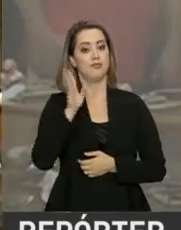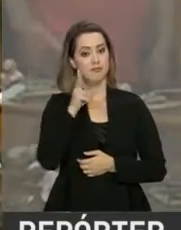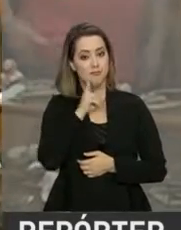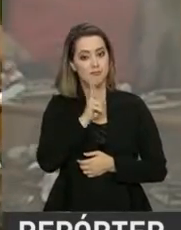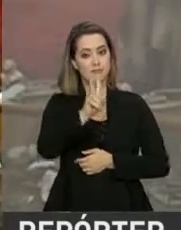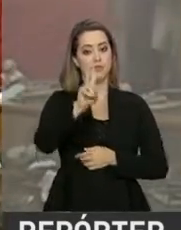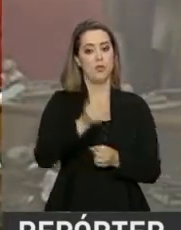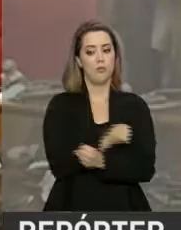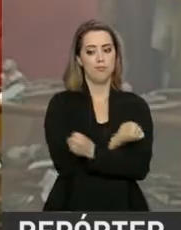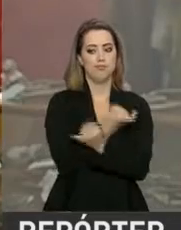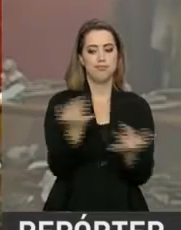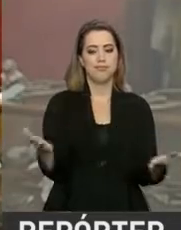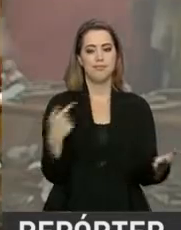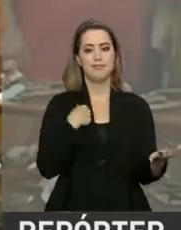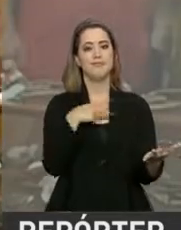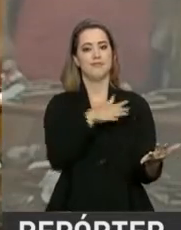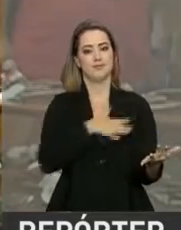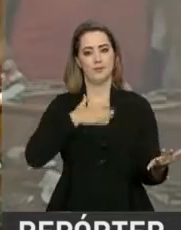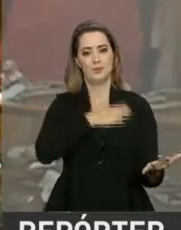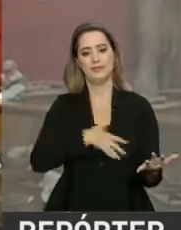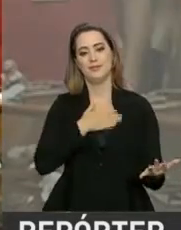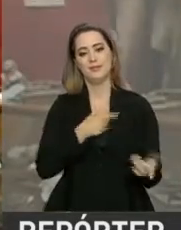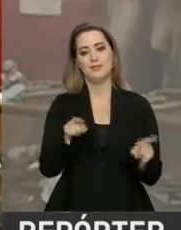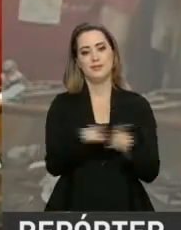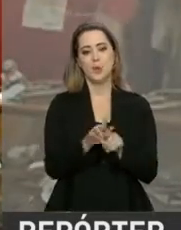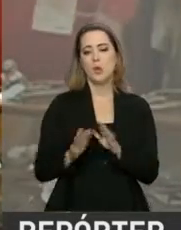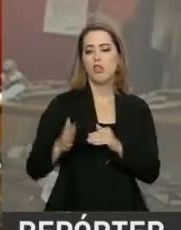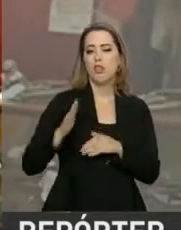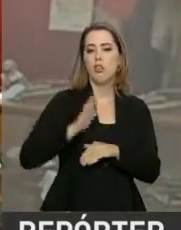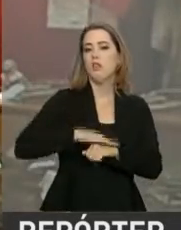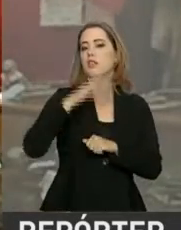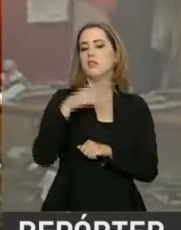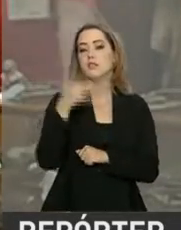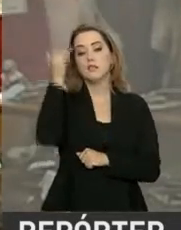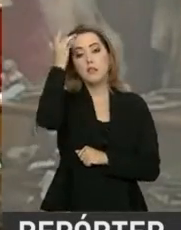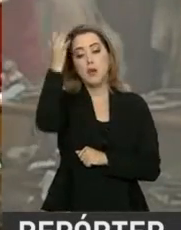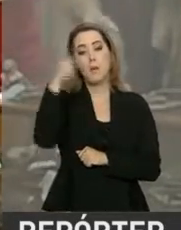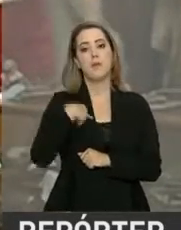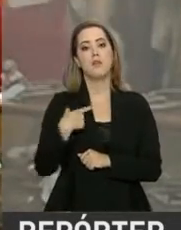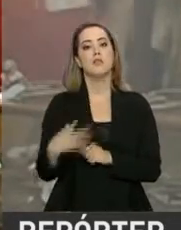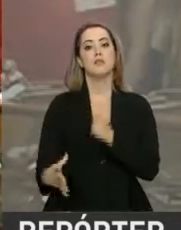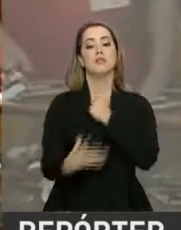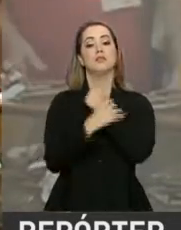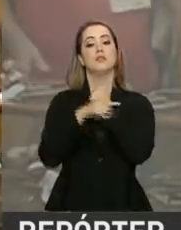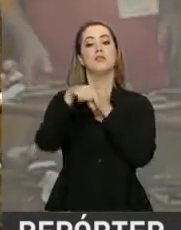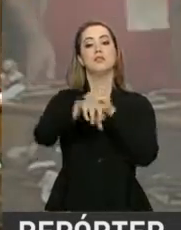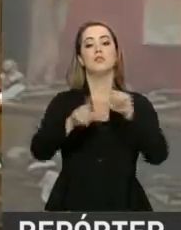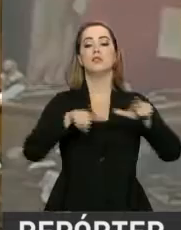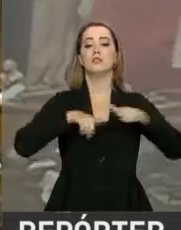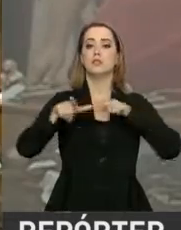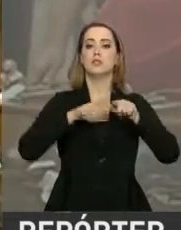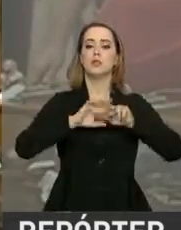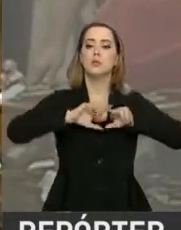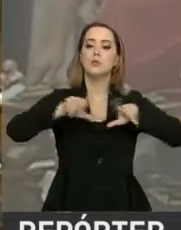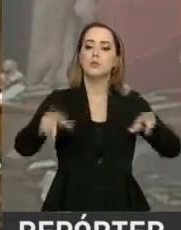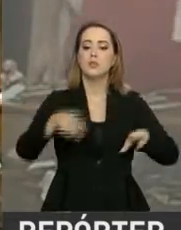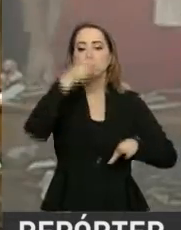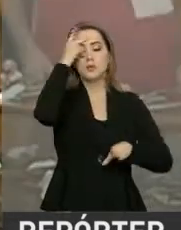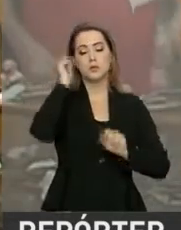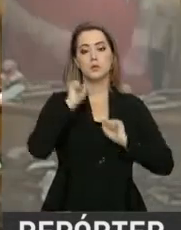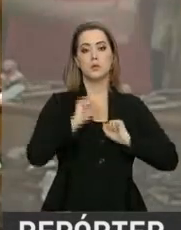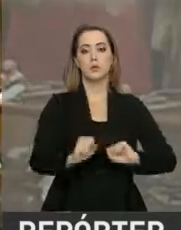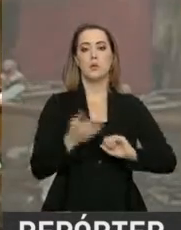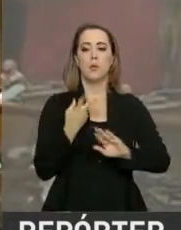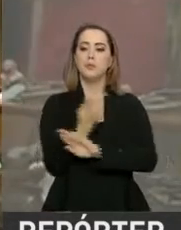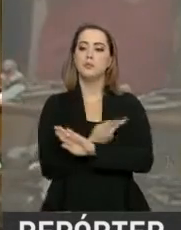que tem opções para todos os gostos. E para ter mais facilidades e segurança neste trabalho, tem muitos artesãos que